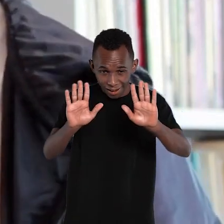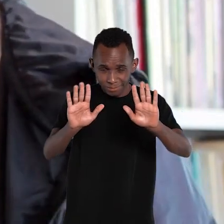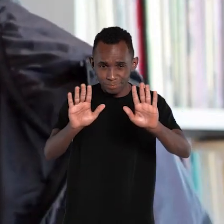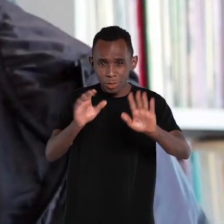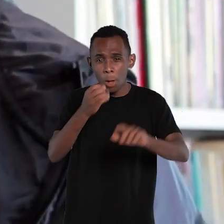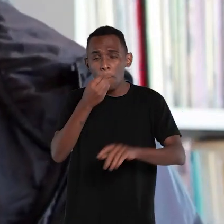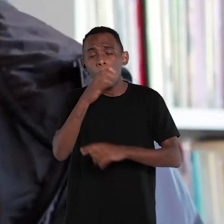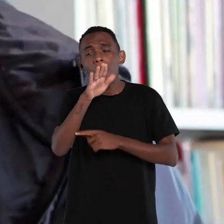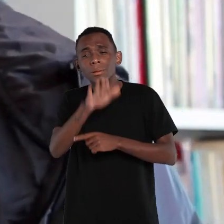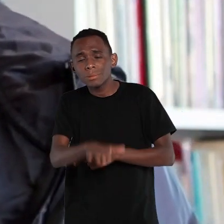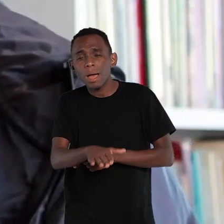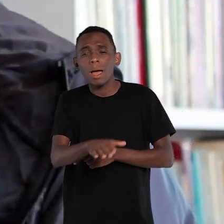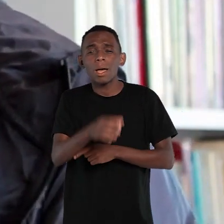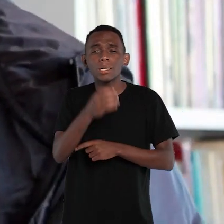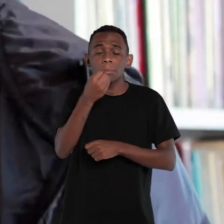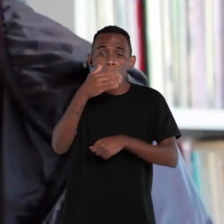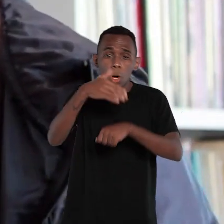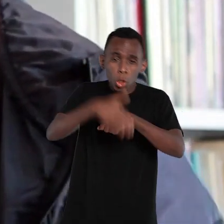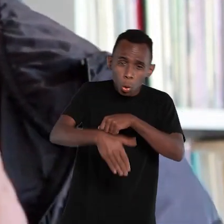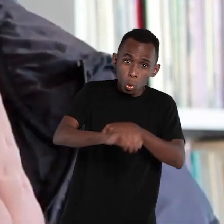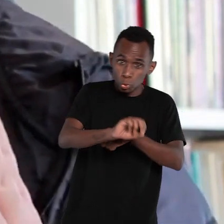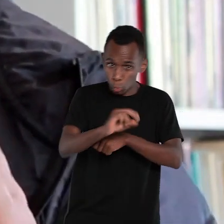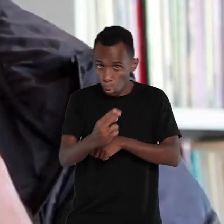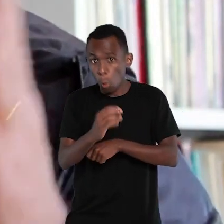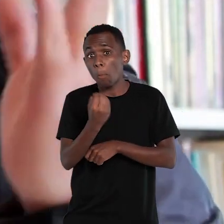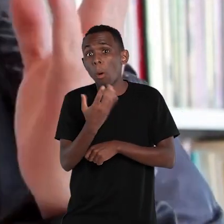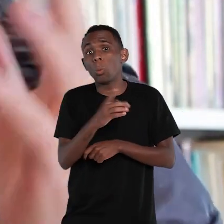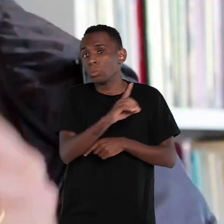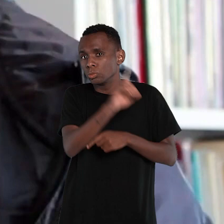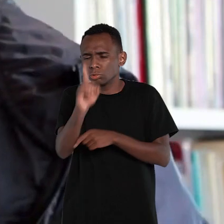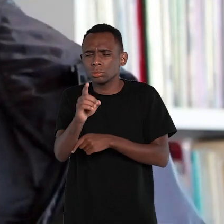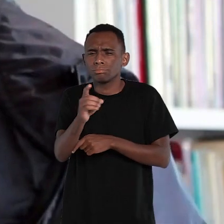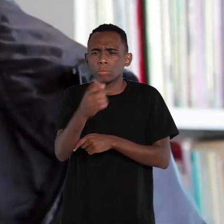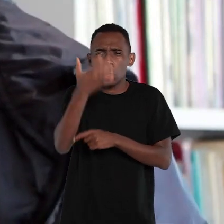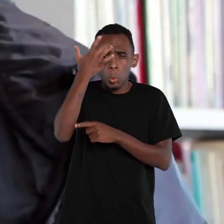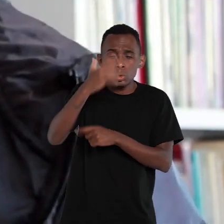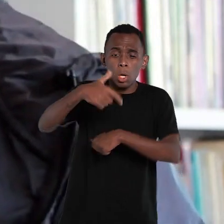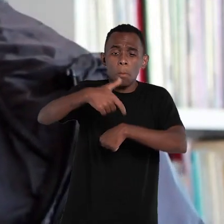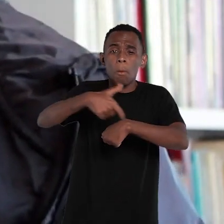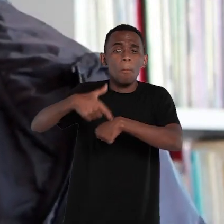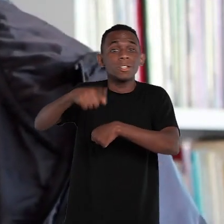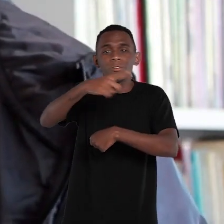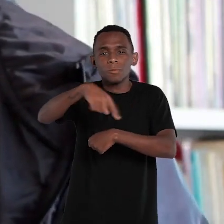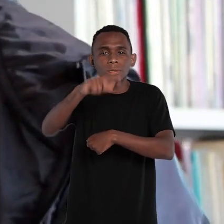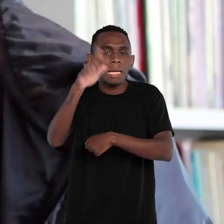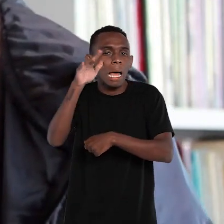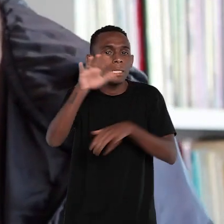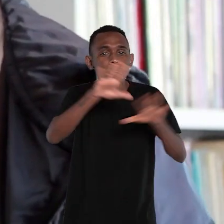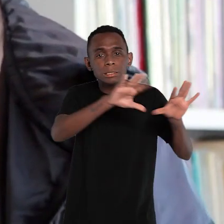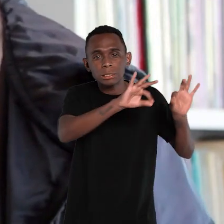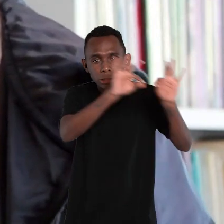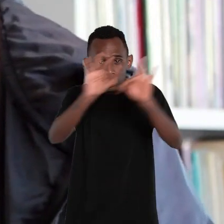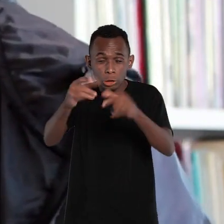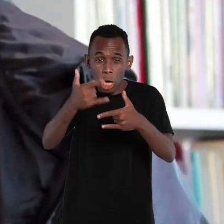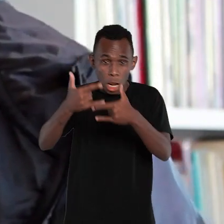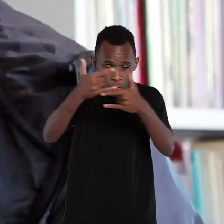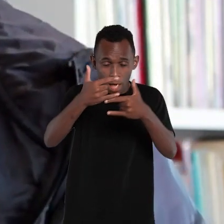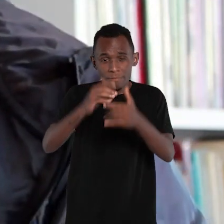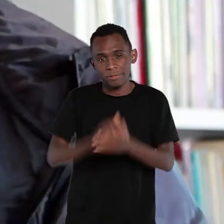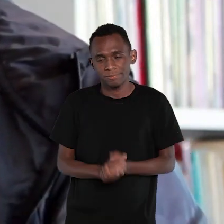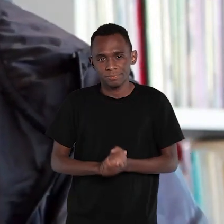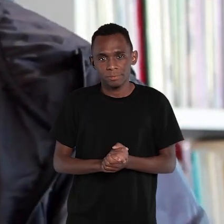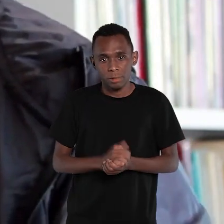Olá, gente. Muito boa tarde, muito boa noite ou muito bom dia. Não sei que hora que você vai assistir essa live logo depois que for ao